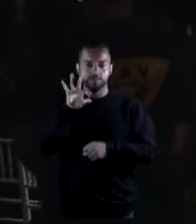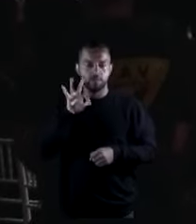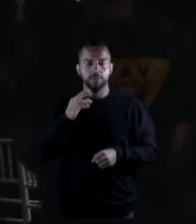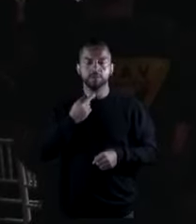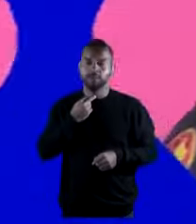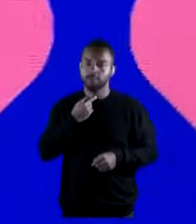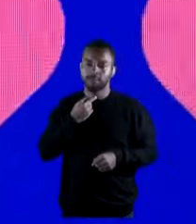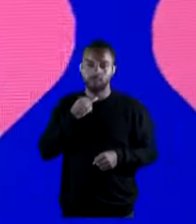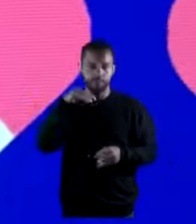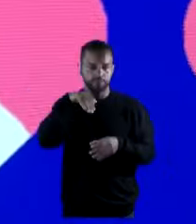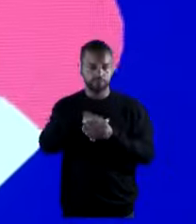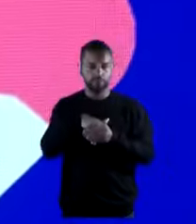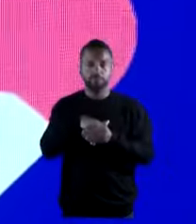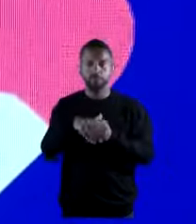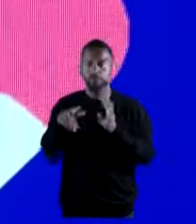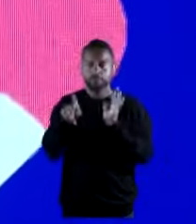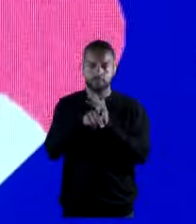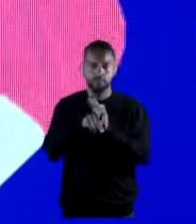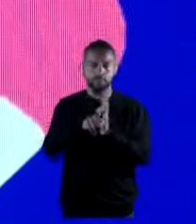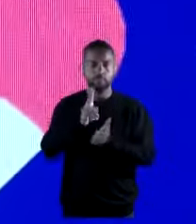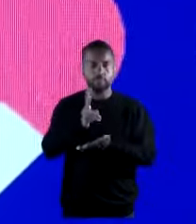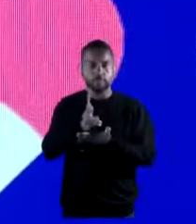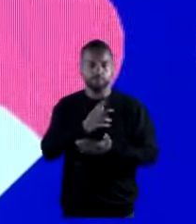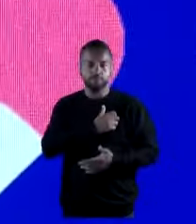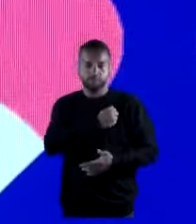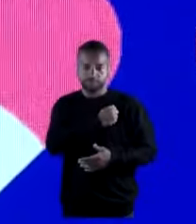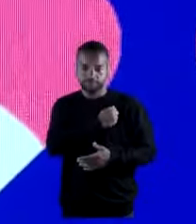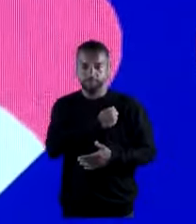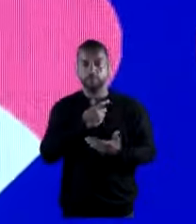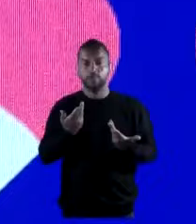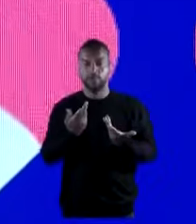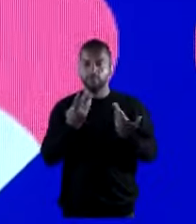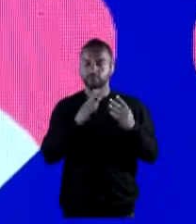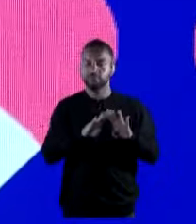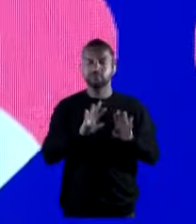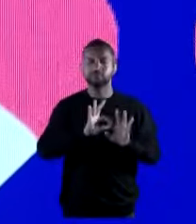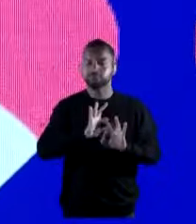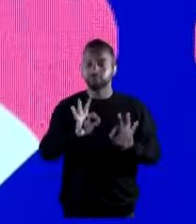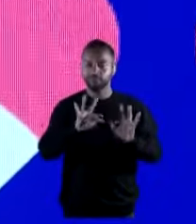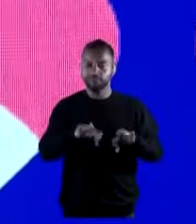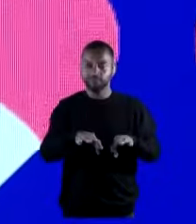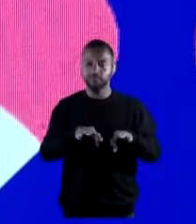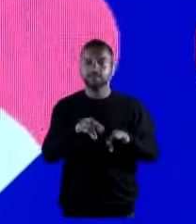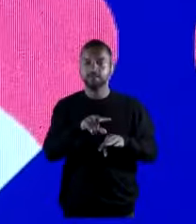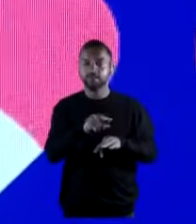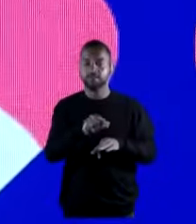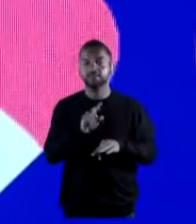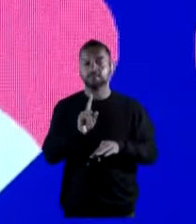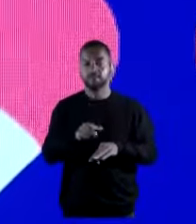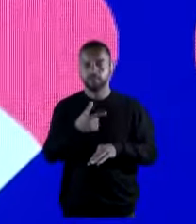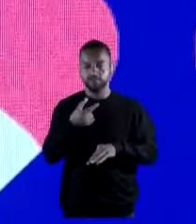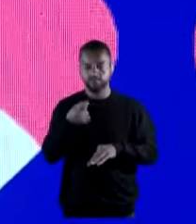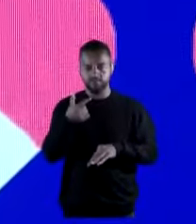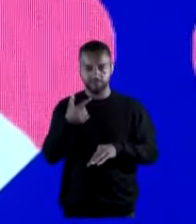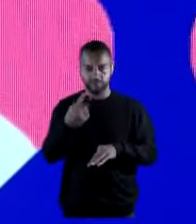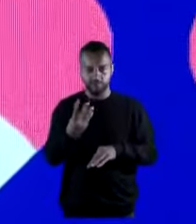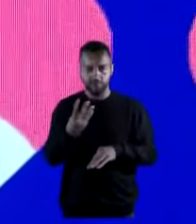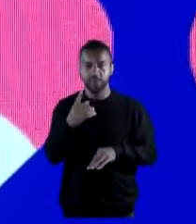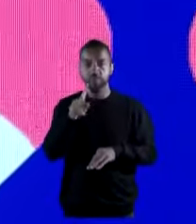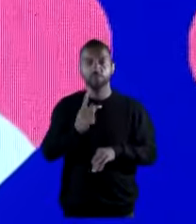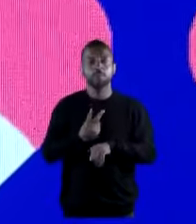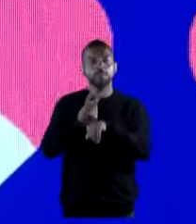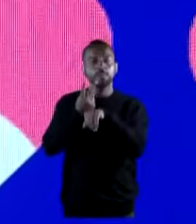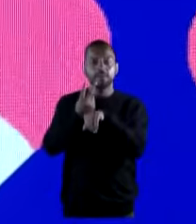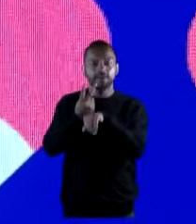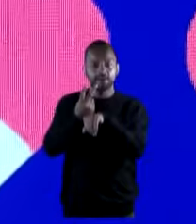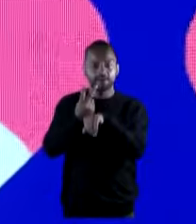votar em nenhum jogador do seu próprio time. Para fechar o meio-campo Esportes da Sorte do Paulistão Sicredi 2024, o premiado